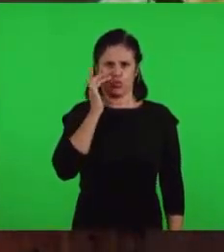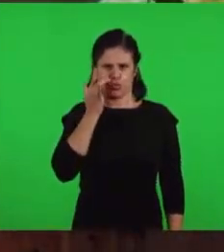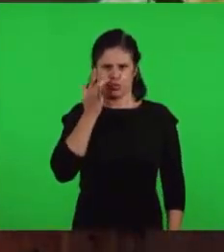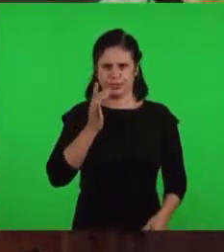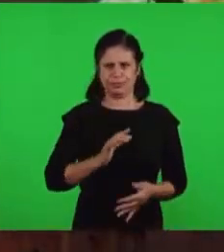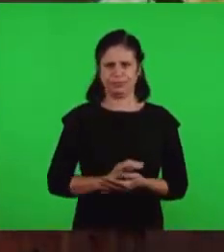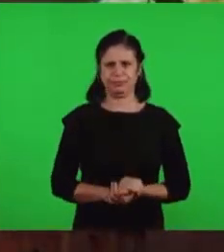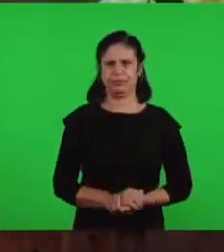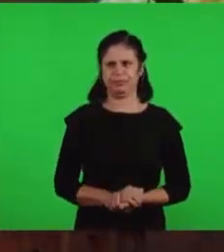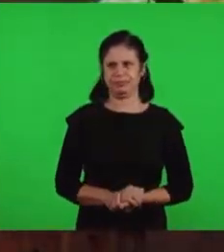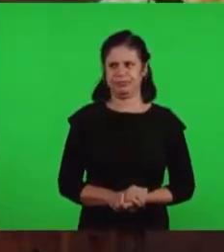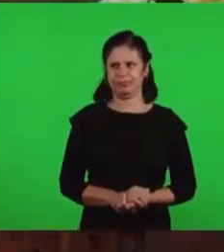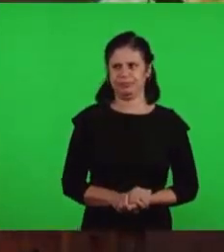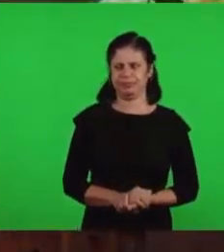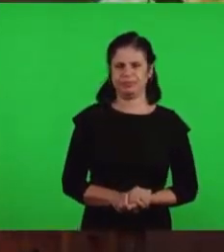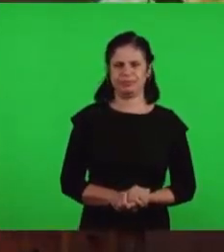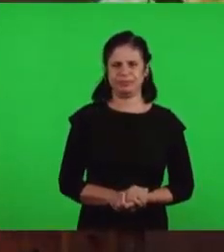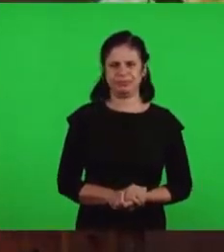amém